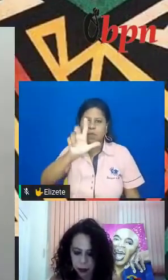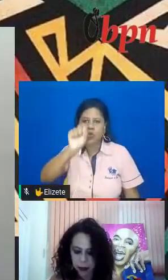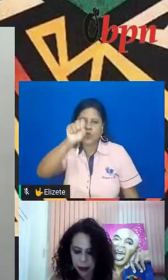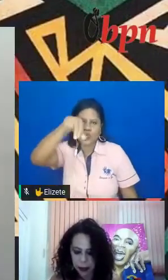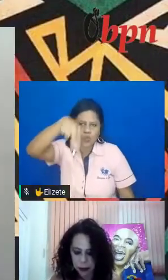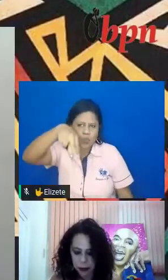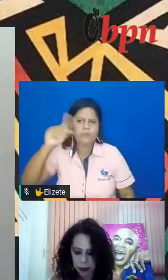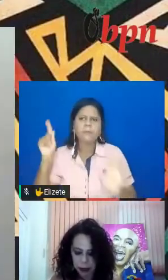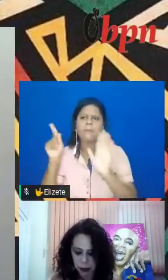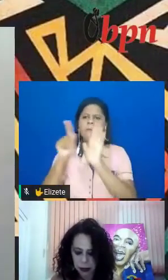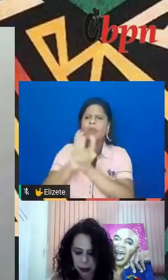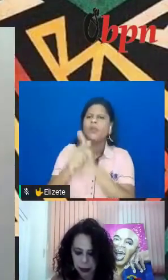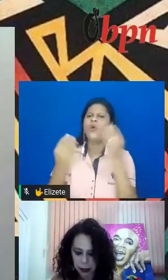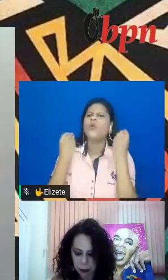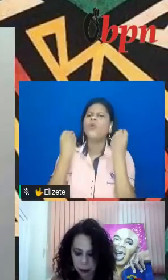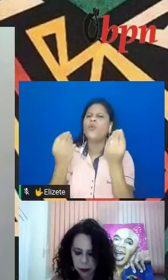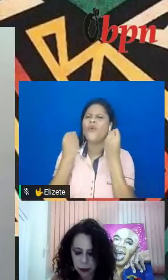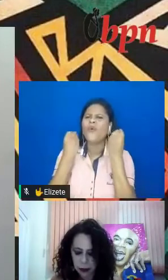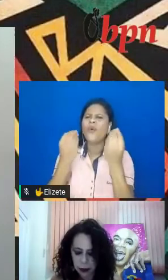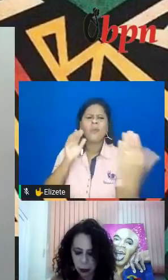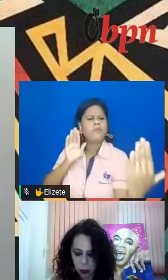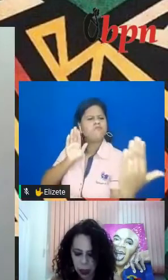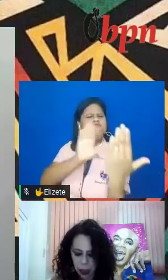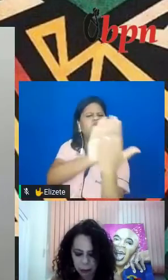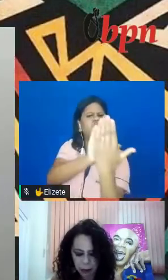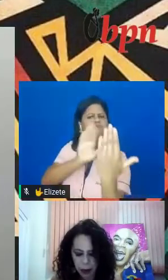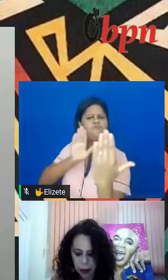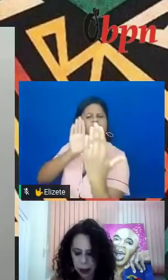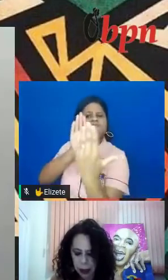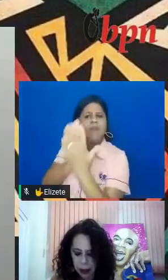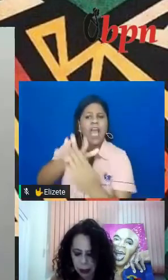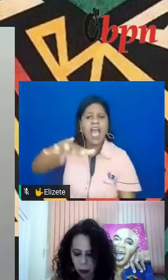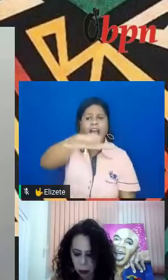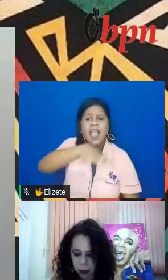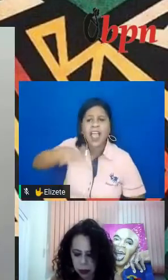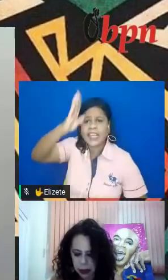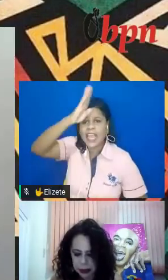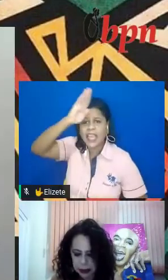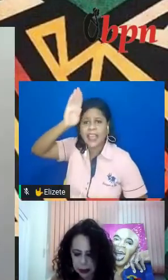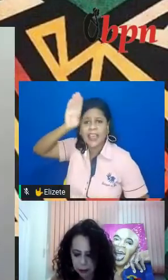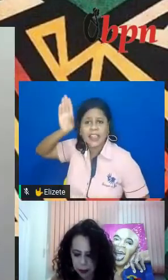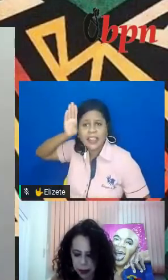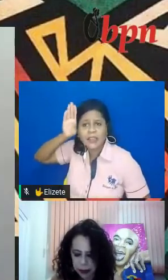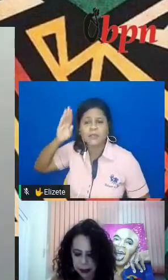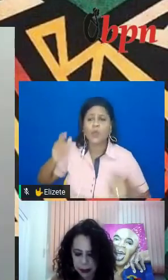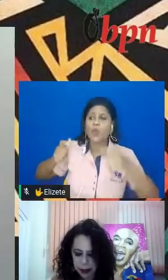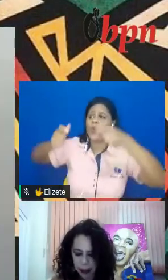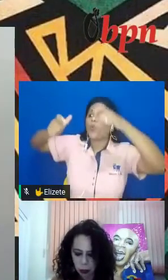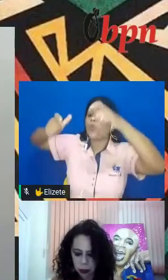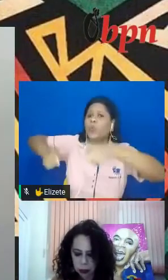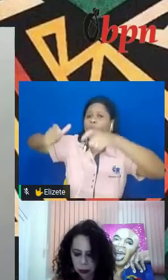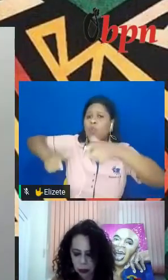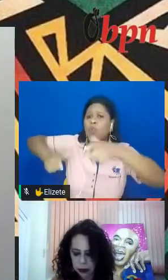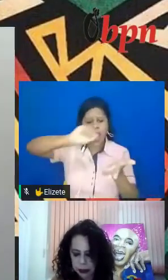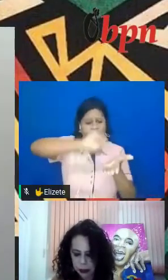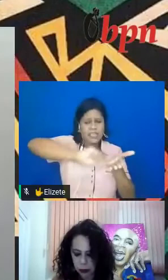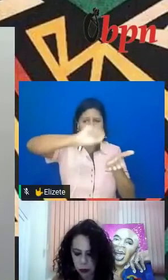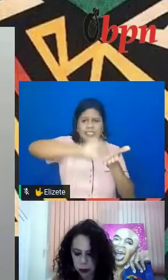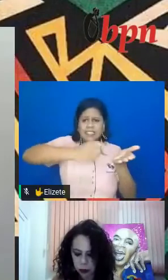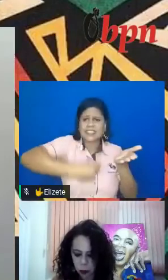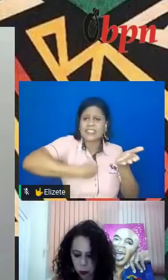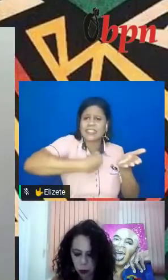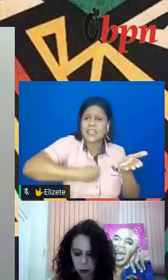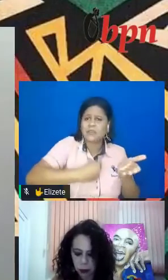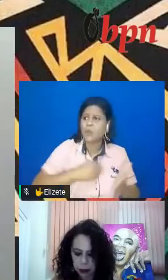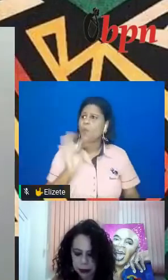né, ele pergunta como enfrentar os espaços acadêmicos, né, um lugar onde as escrevivências